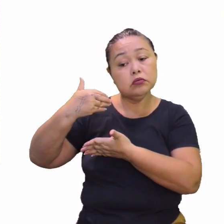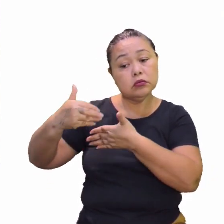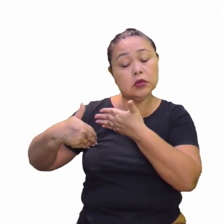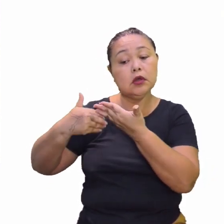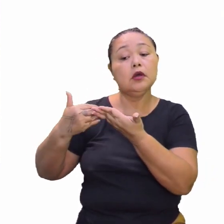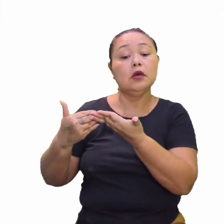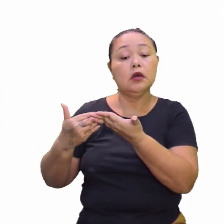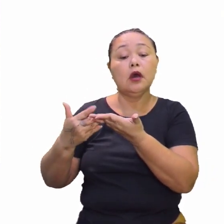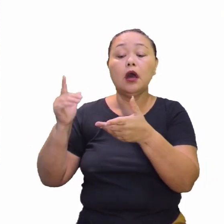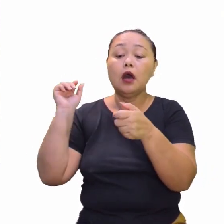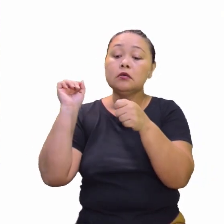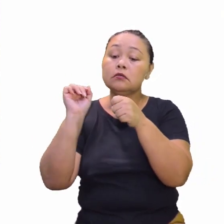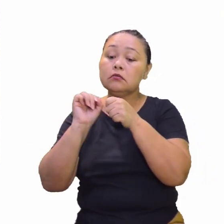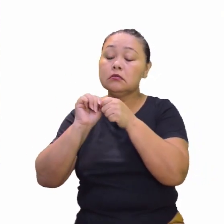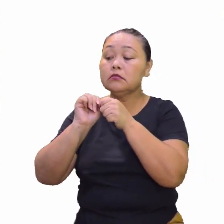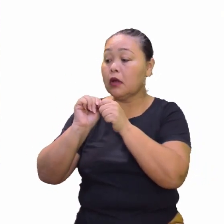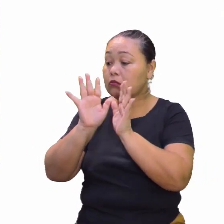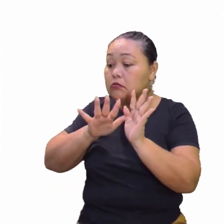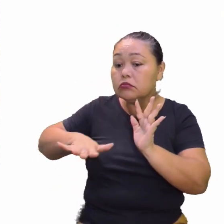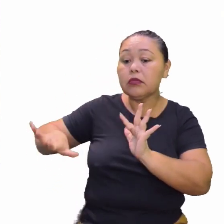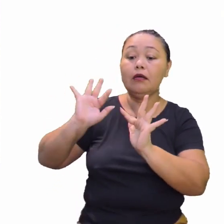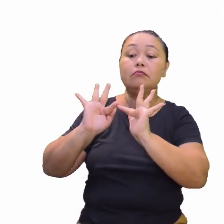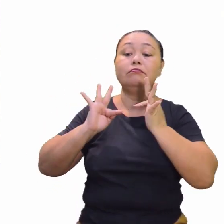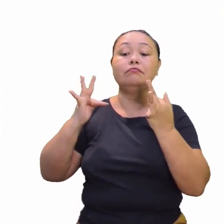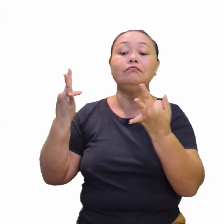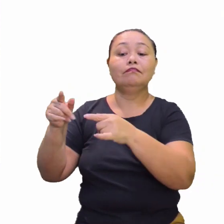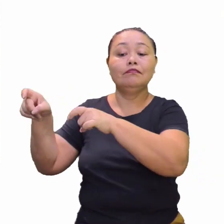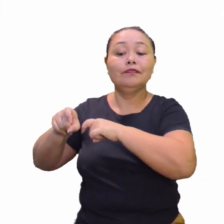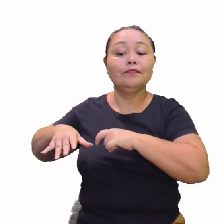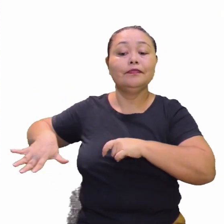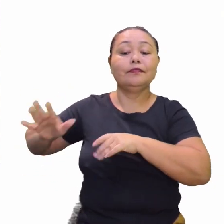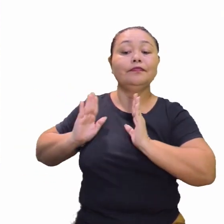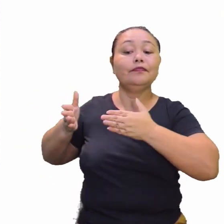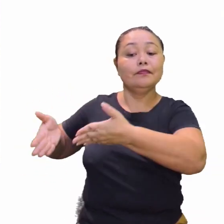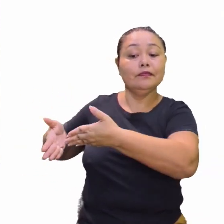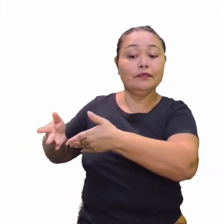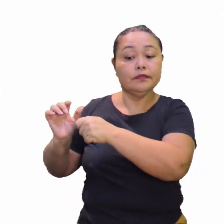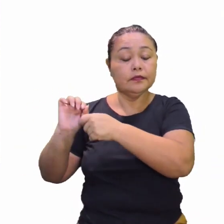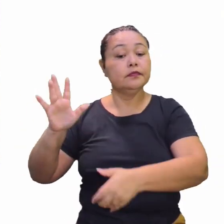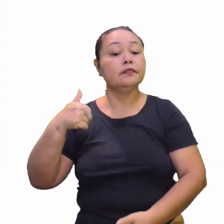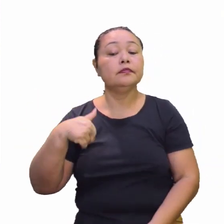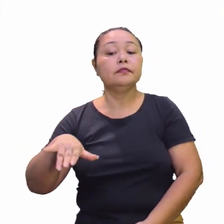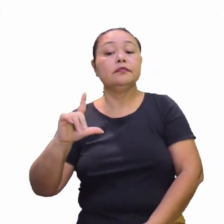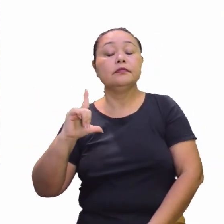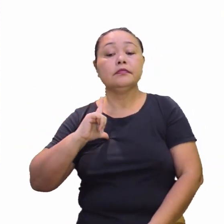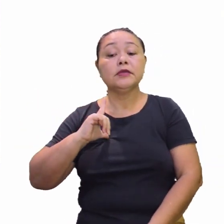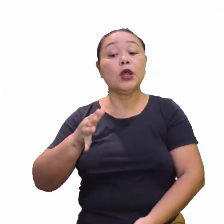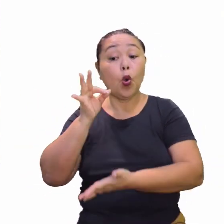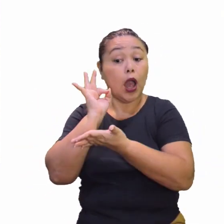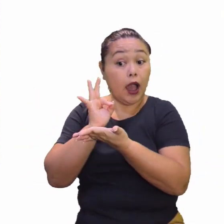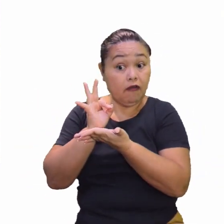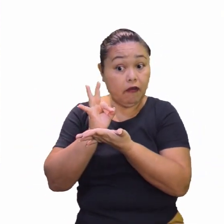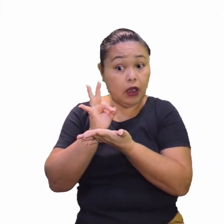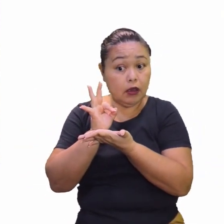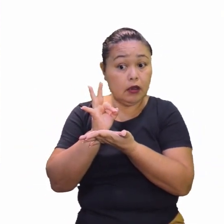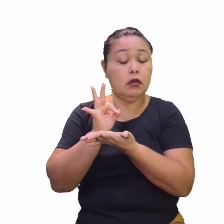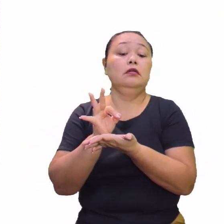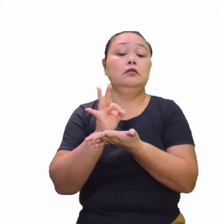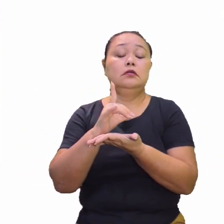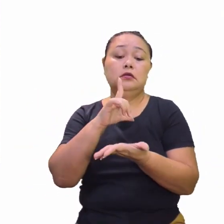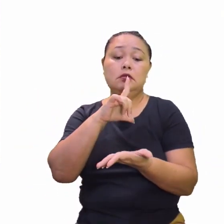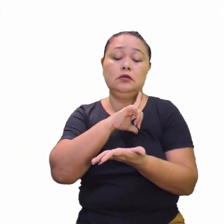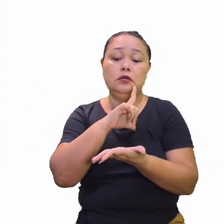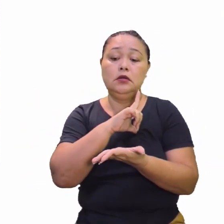é principalmente feita pela agricultura familiar. Exatamente. Inclusive, Rogério, esse café, a